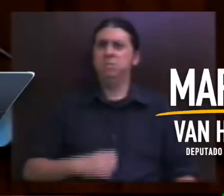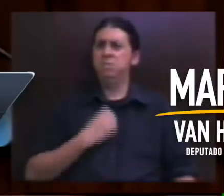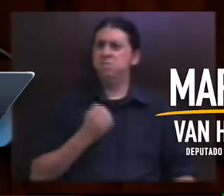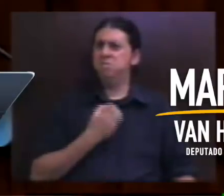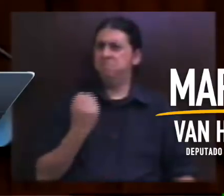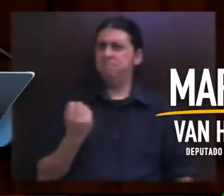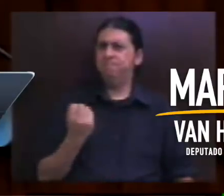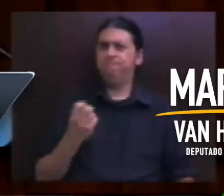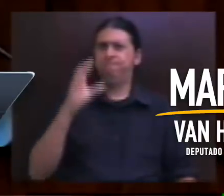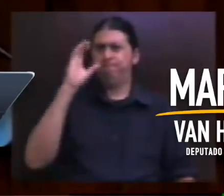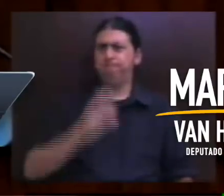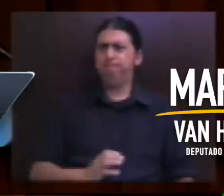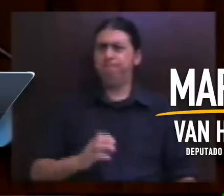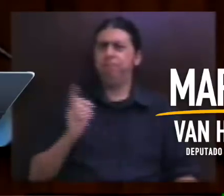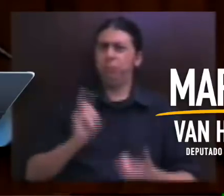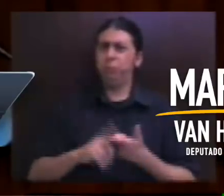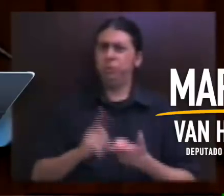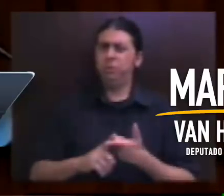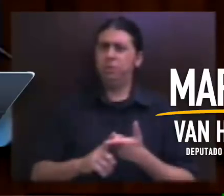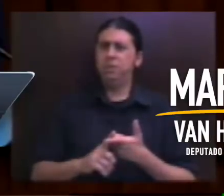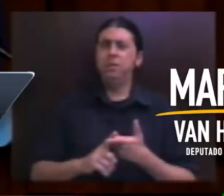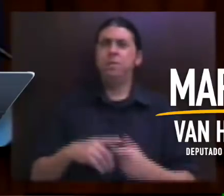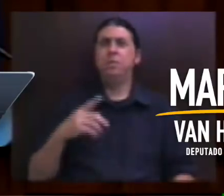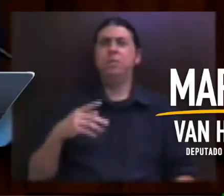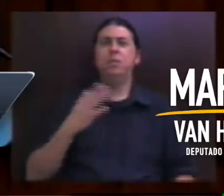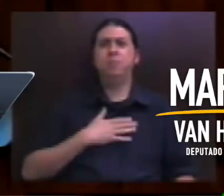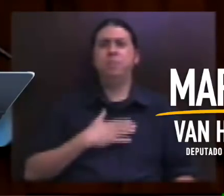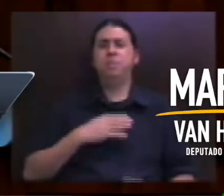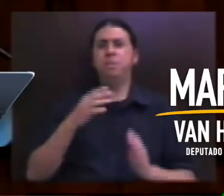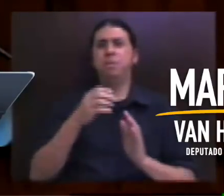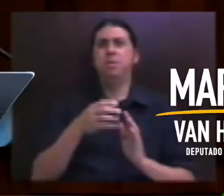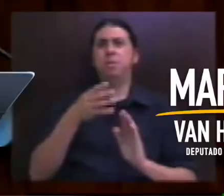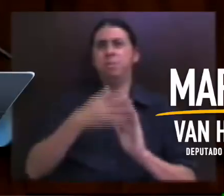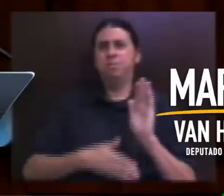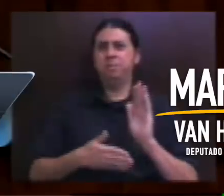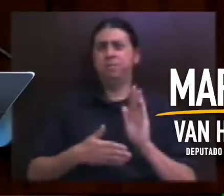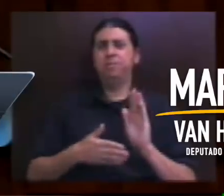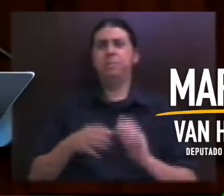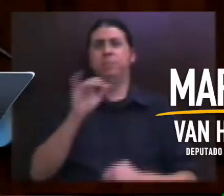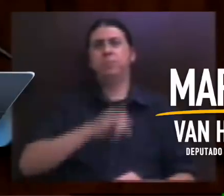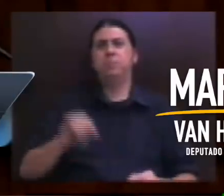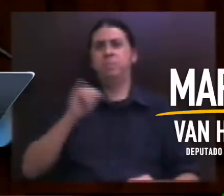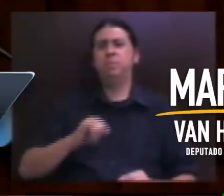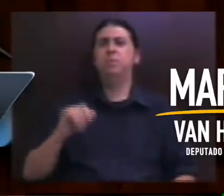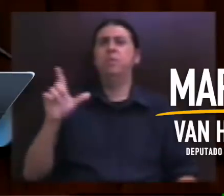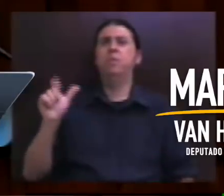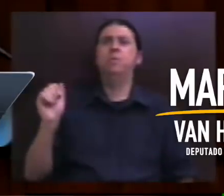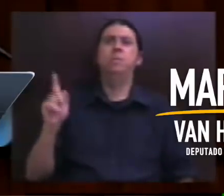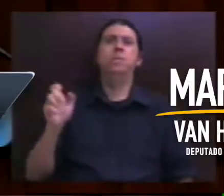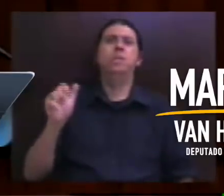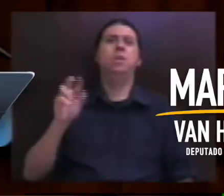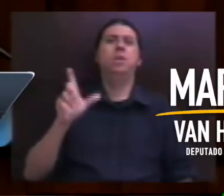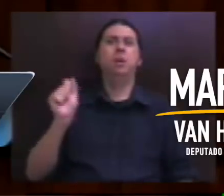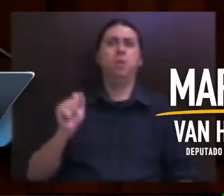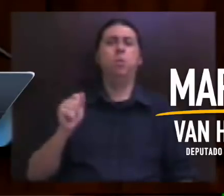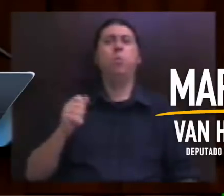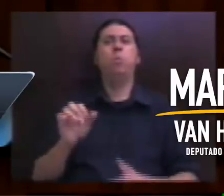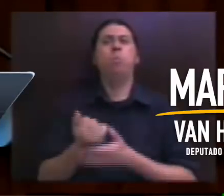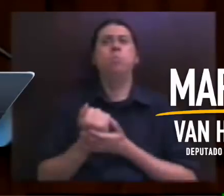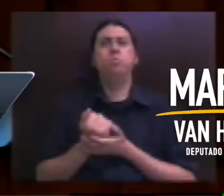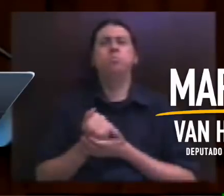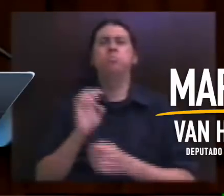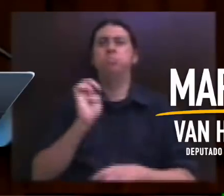indignado, porque a minha pauta prioritária, como liberal, como pessoa que defende que o Estado precisa se